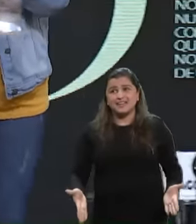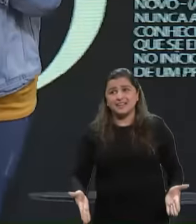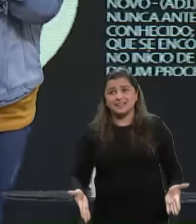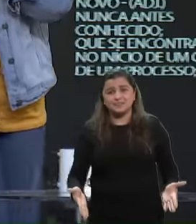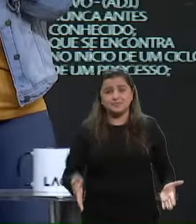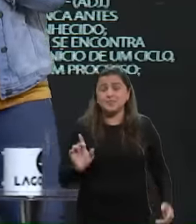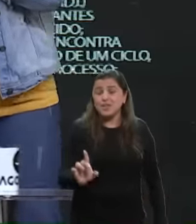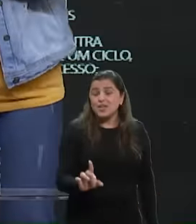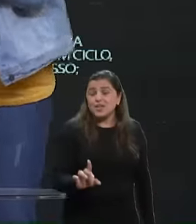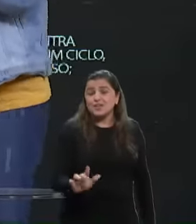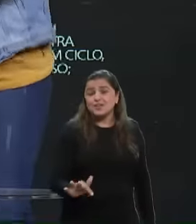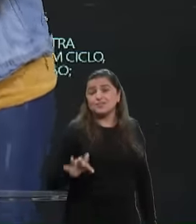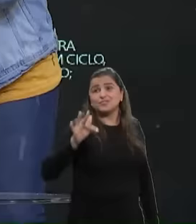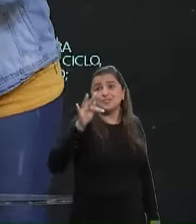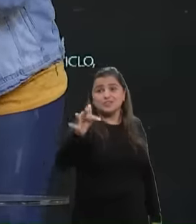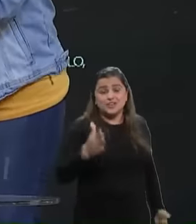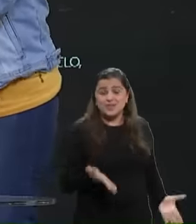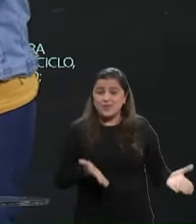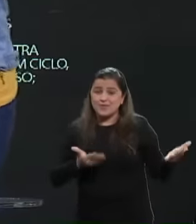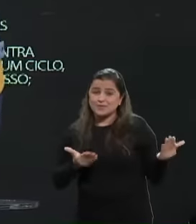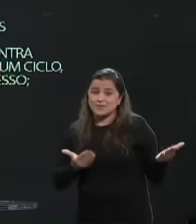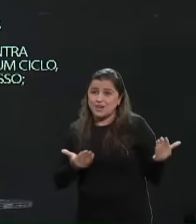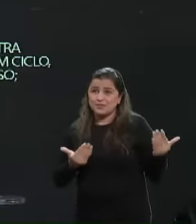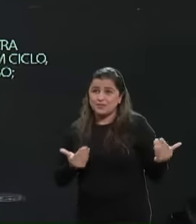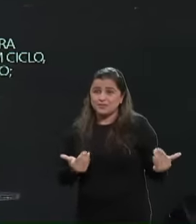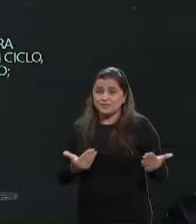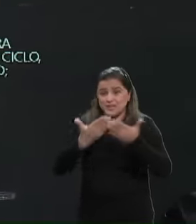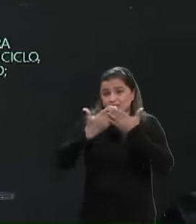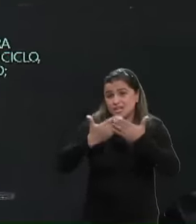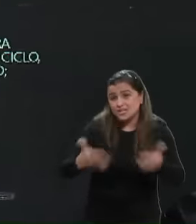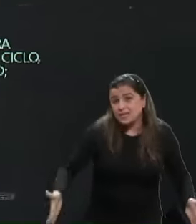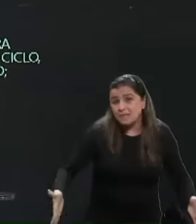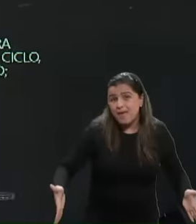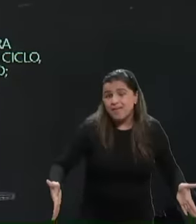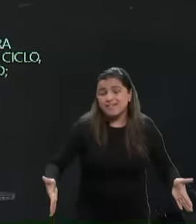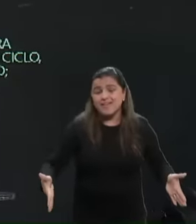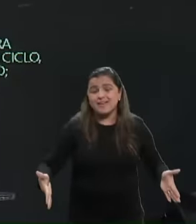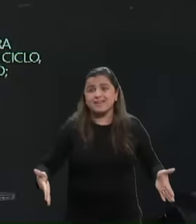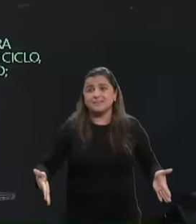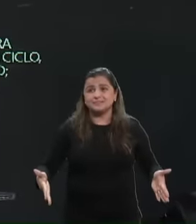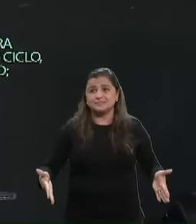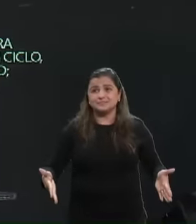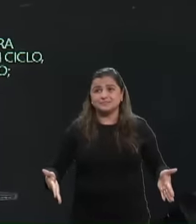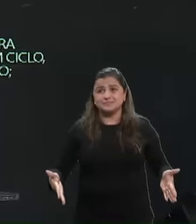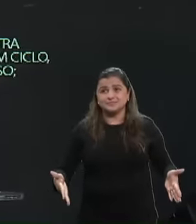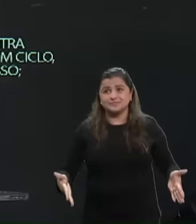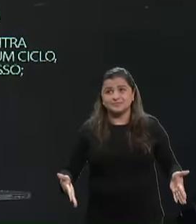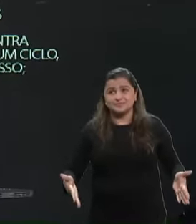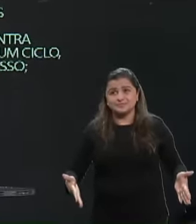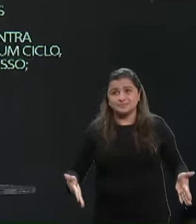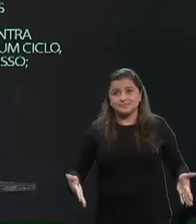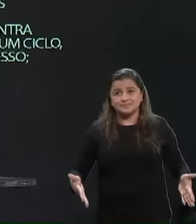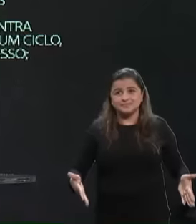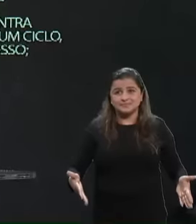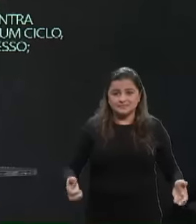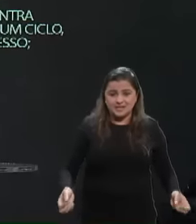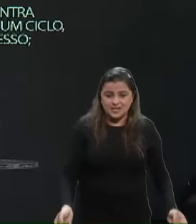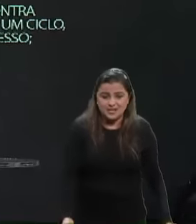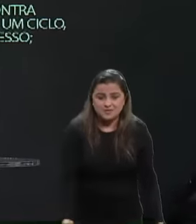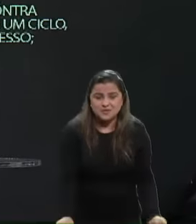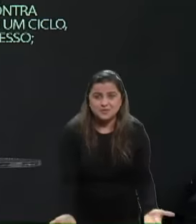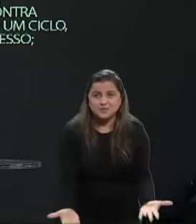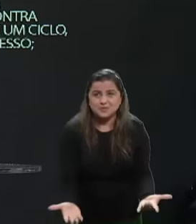Um dia um jovem ia perder o seu machado. E o machado